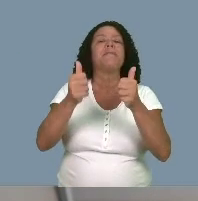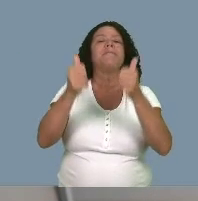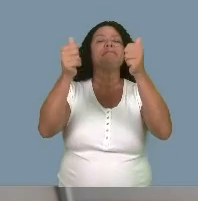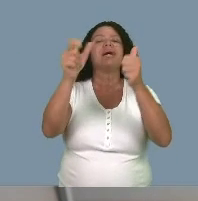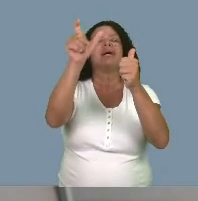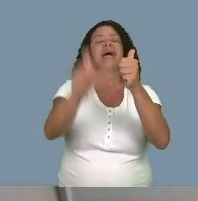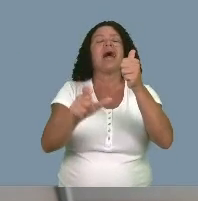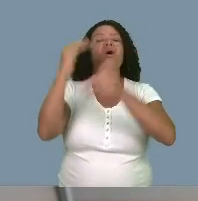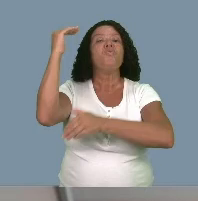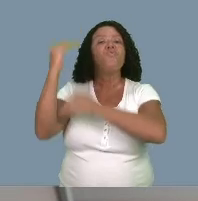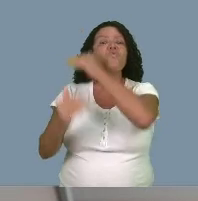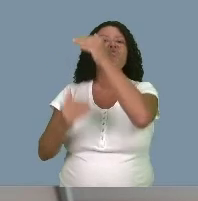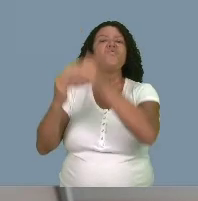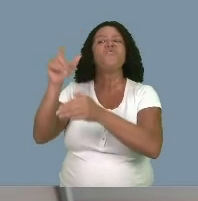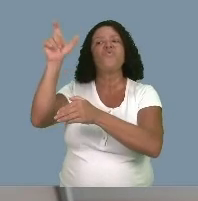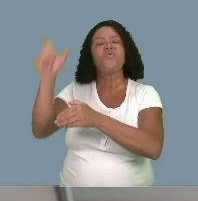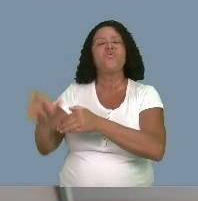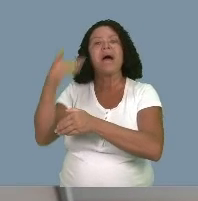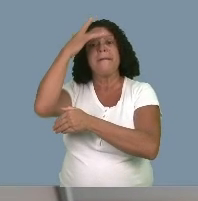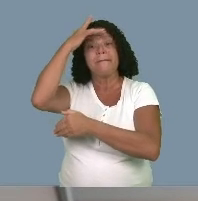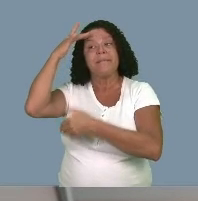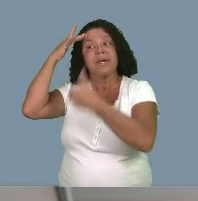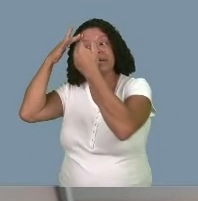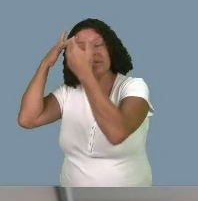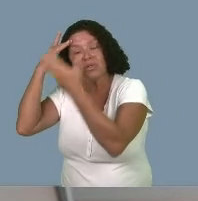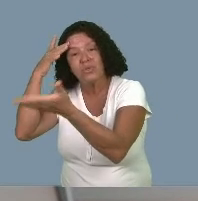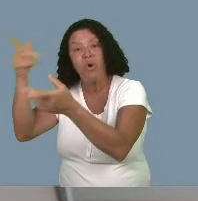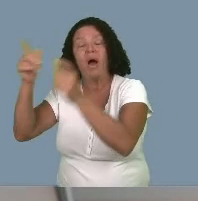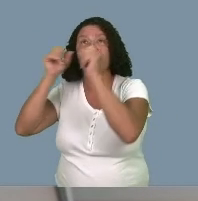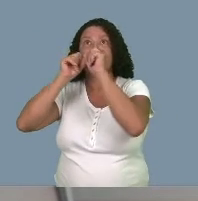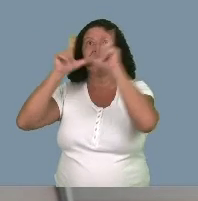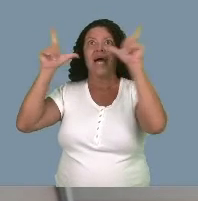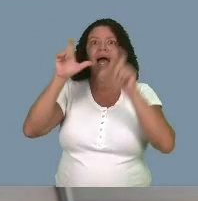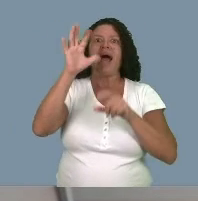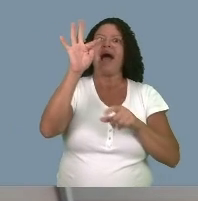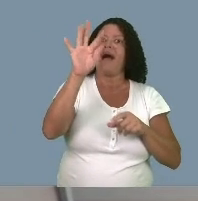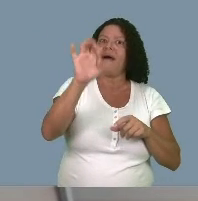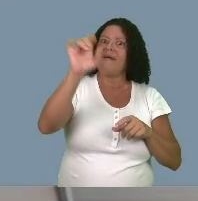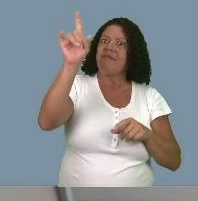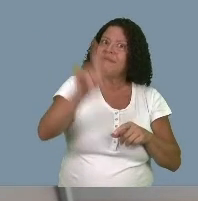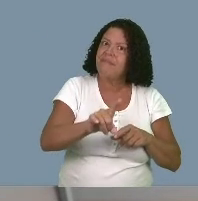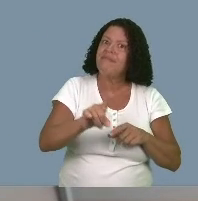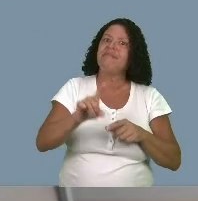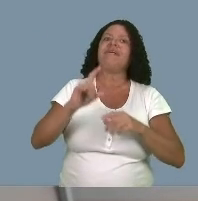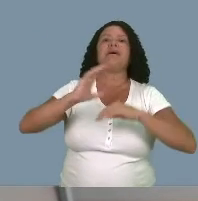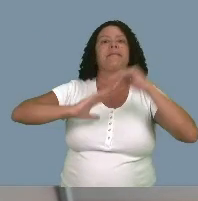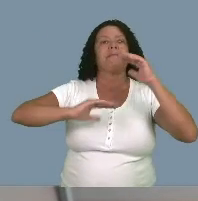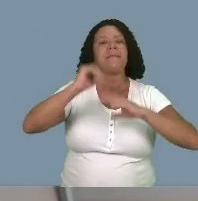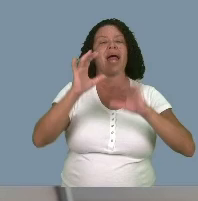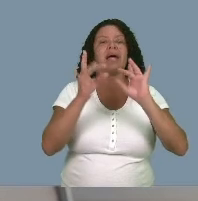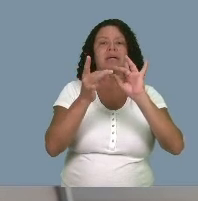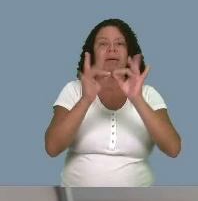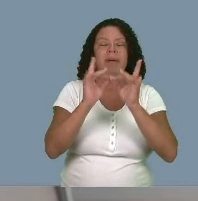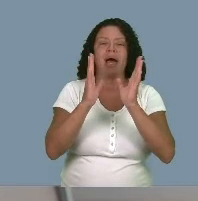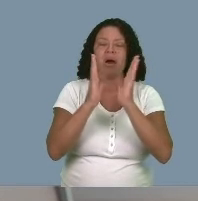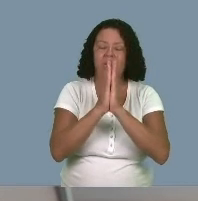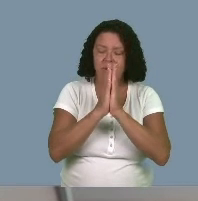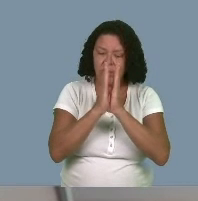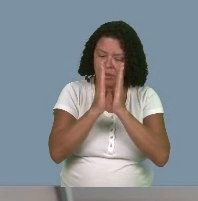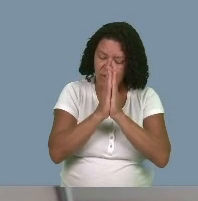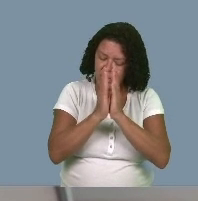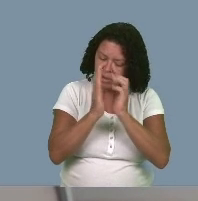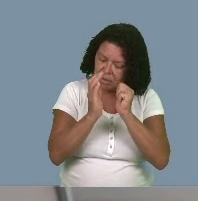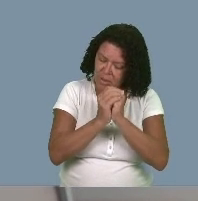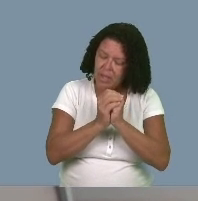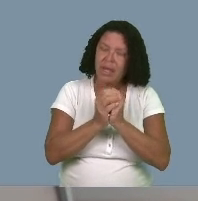no crescimento daquela pessoa, de fazer despertar nela a fé em algo maior, a prática da prece, de